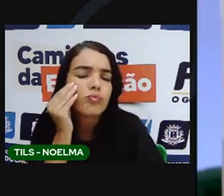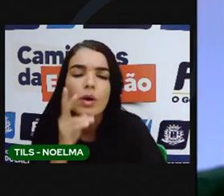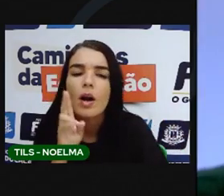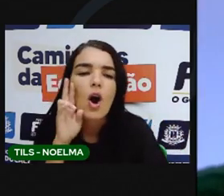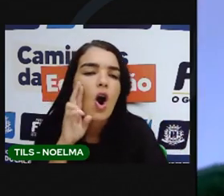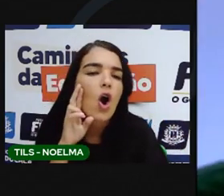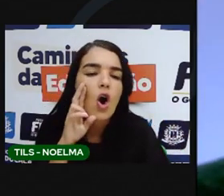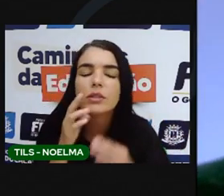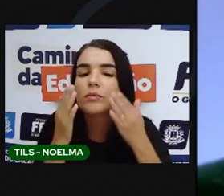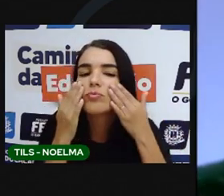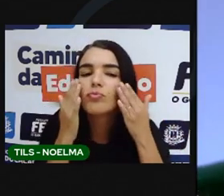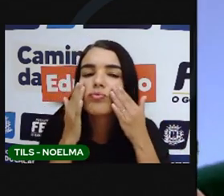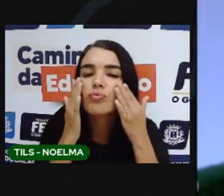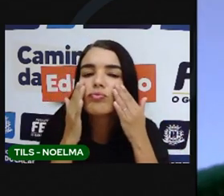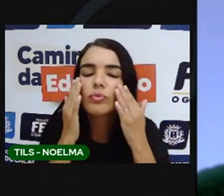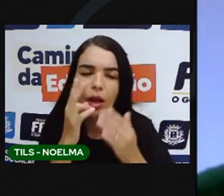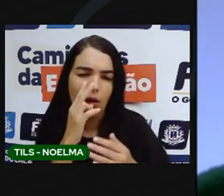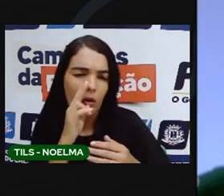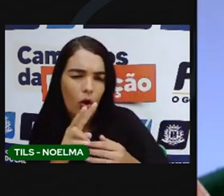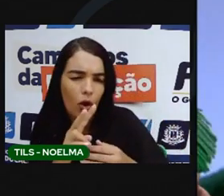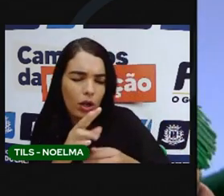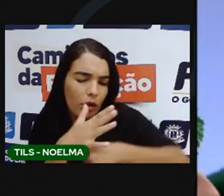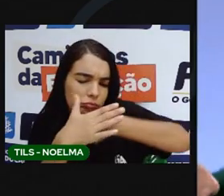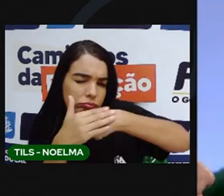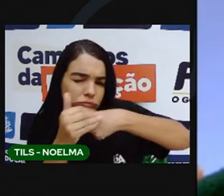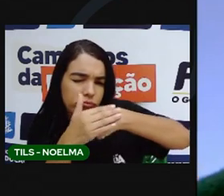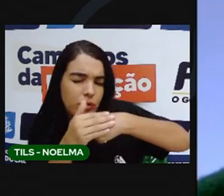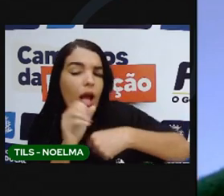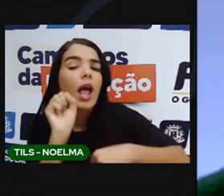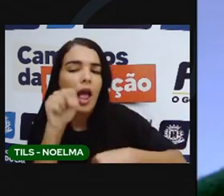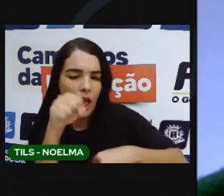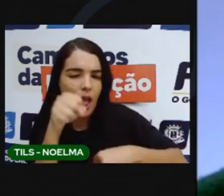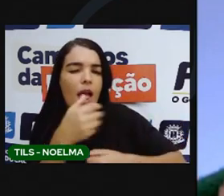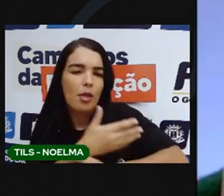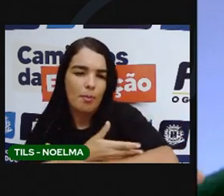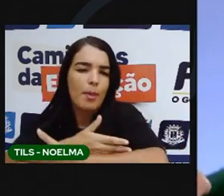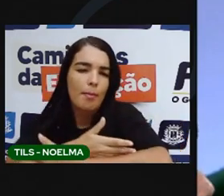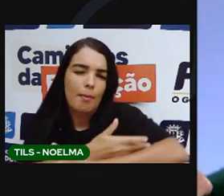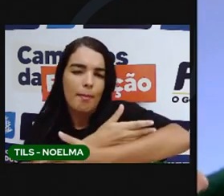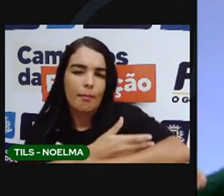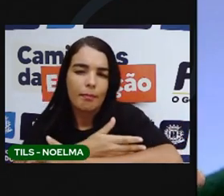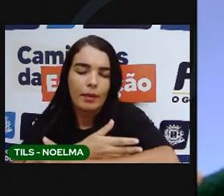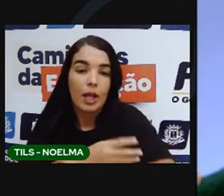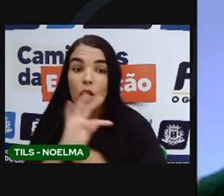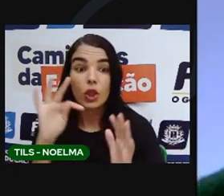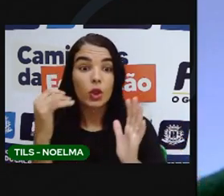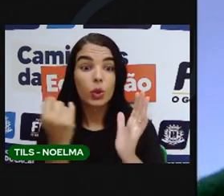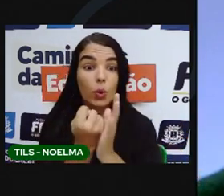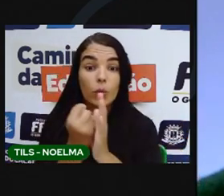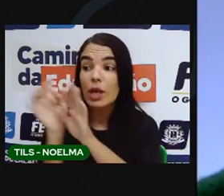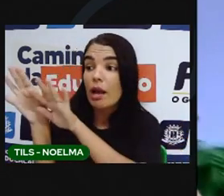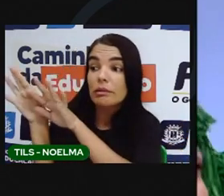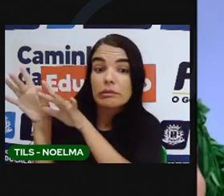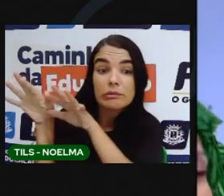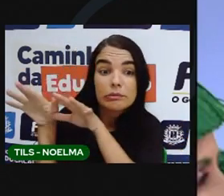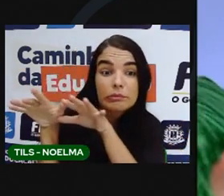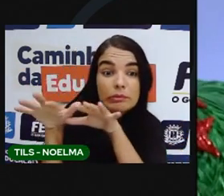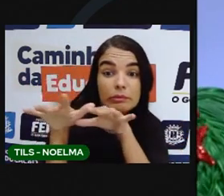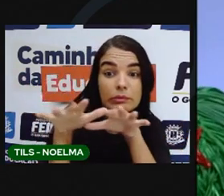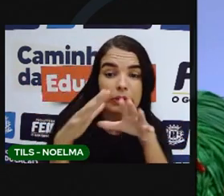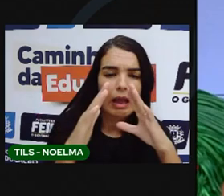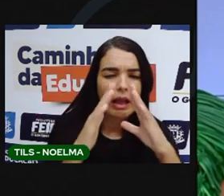não é um bebê é um tempão todos saindo da casa dele na casa do